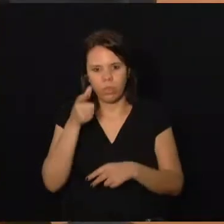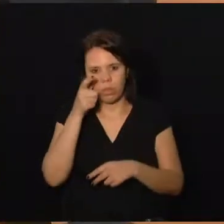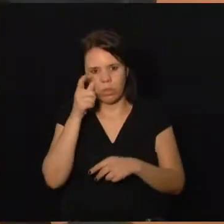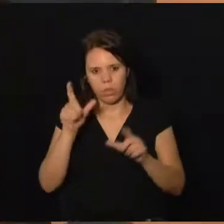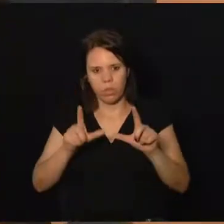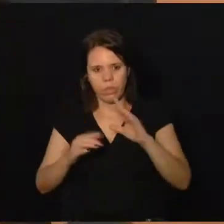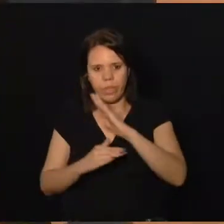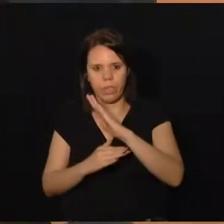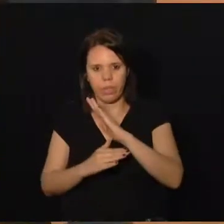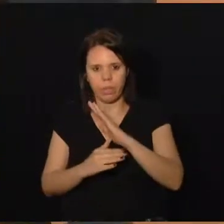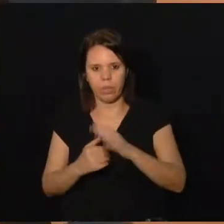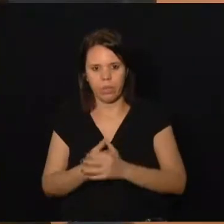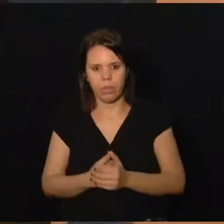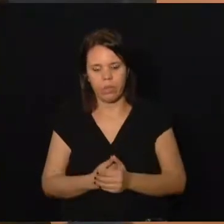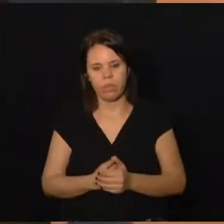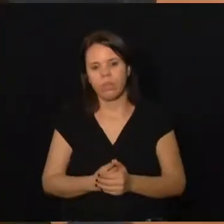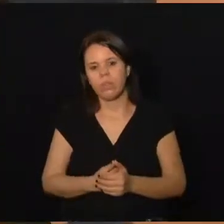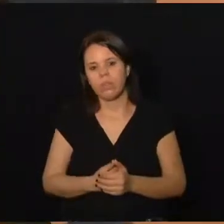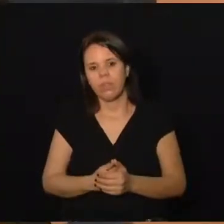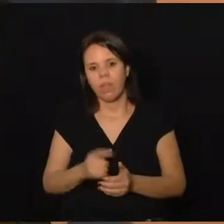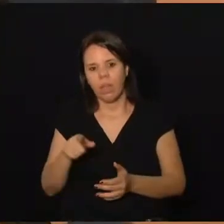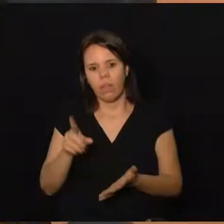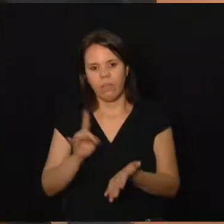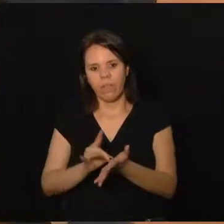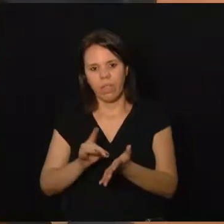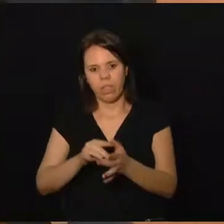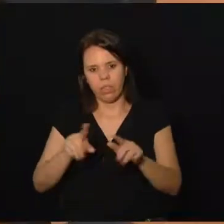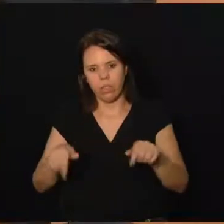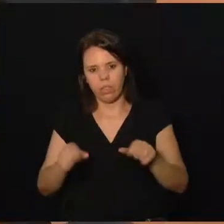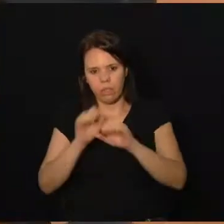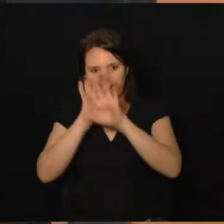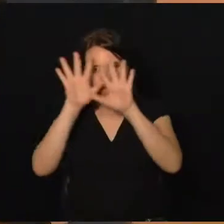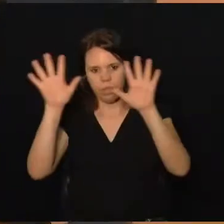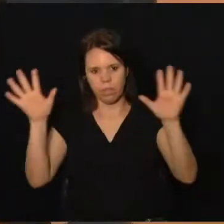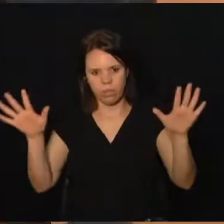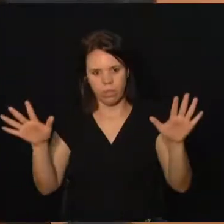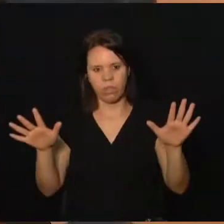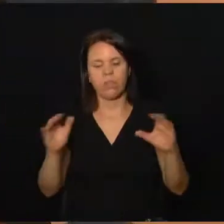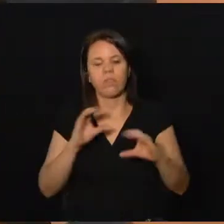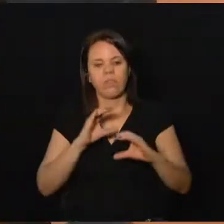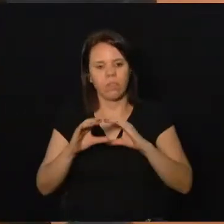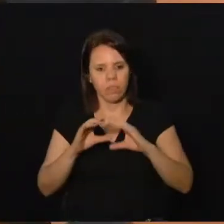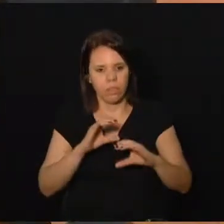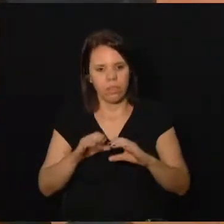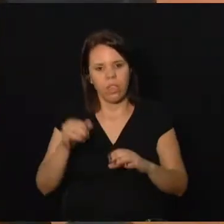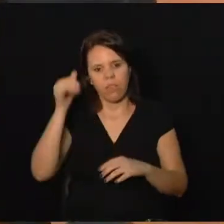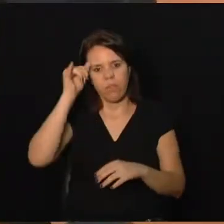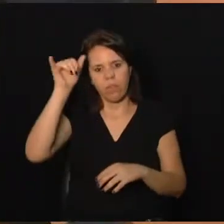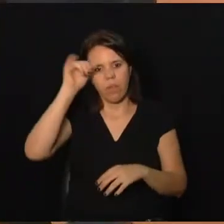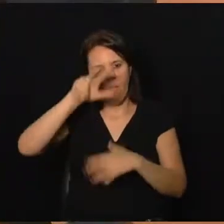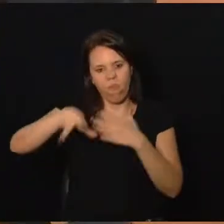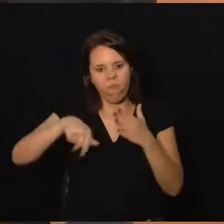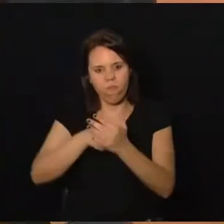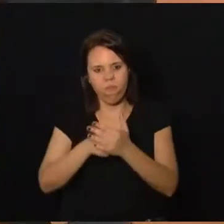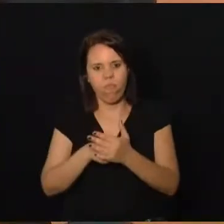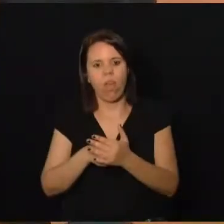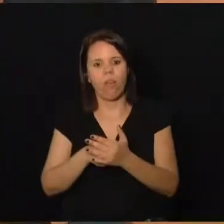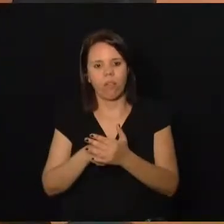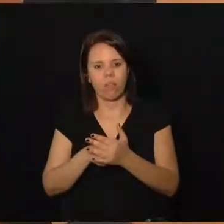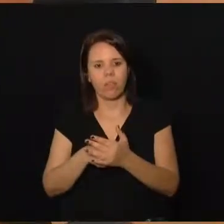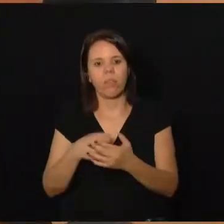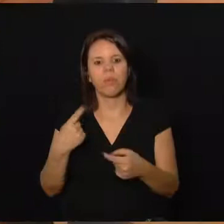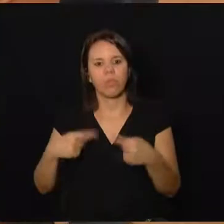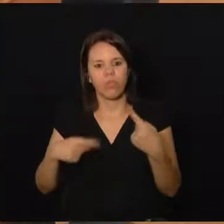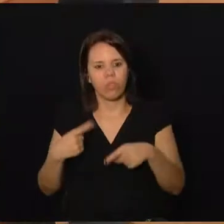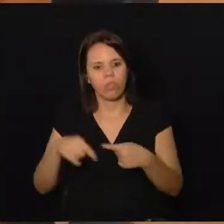Câmara. É um gabinete, de fato, pautado na transparência, no combate à corrupção e nas políticas de prevenção às drogas.